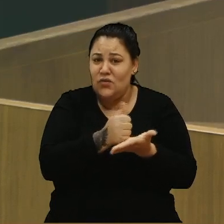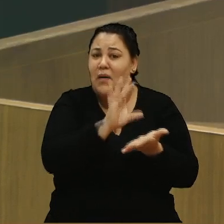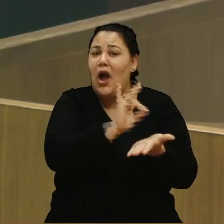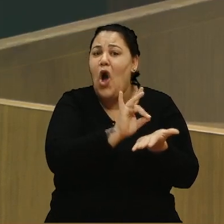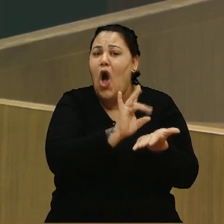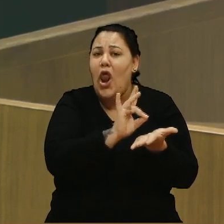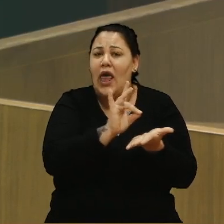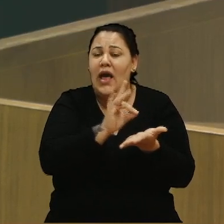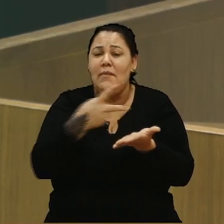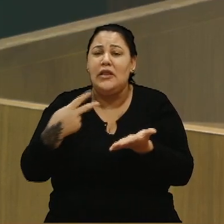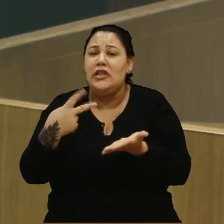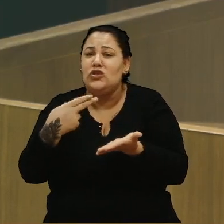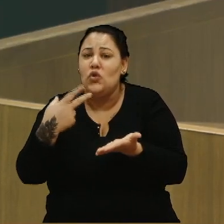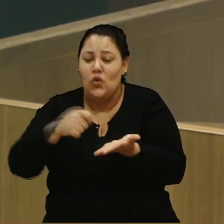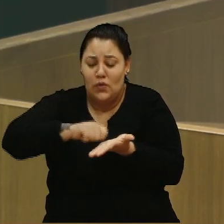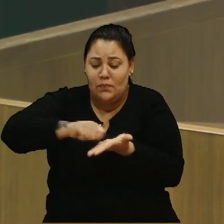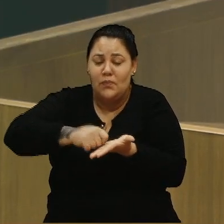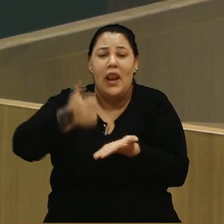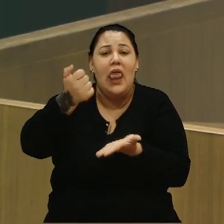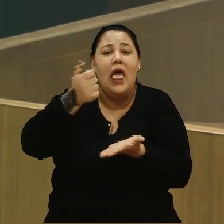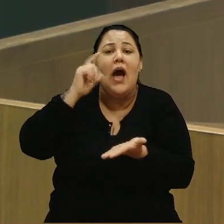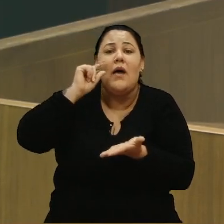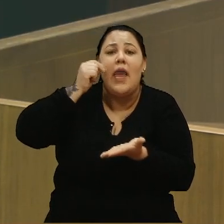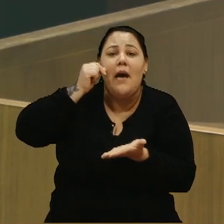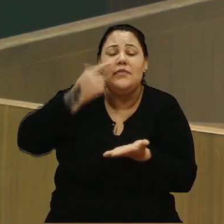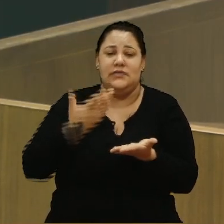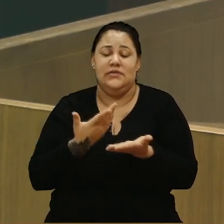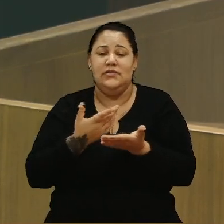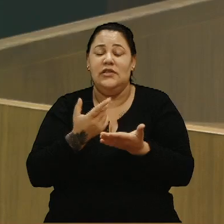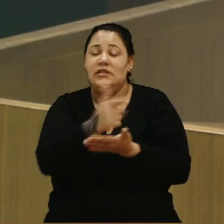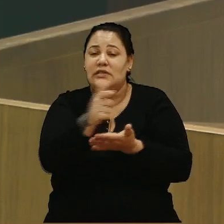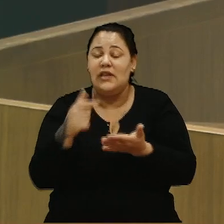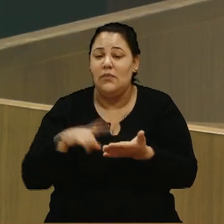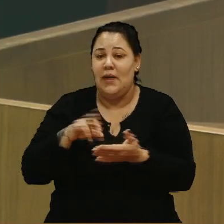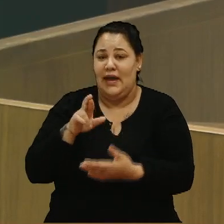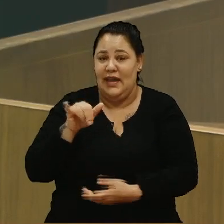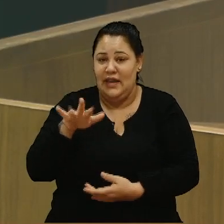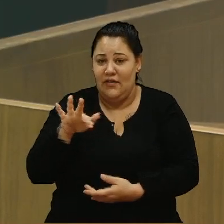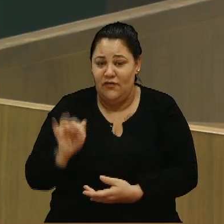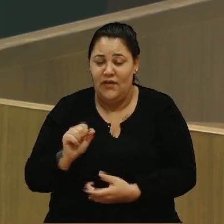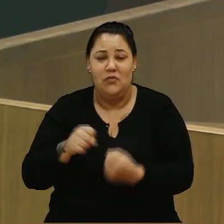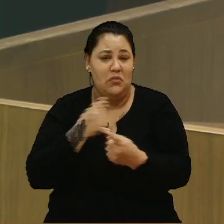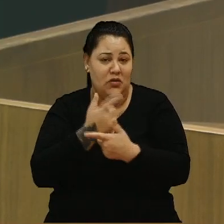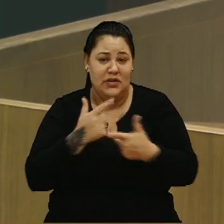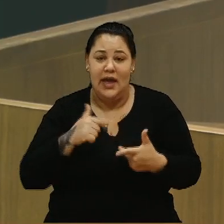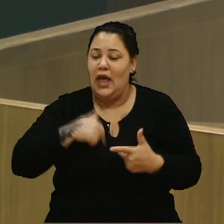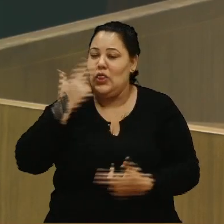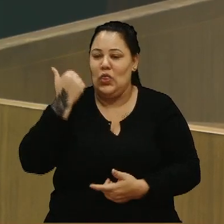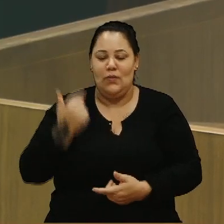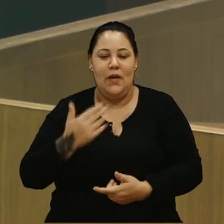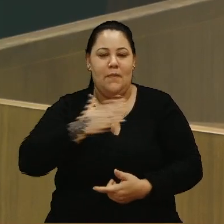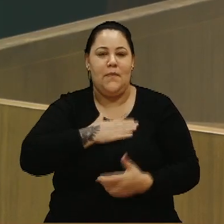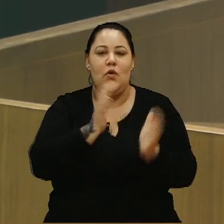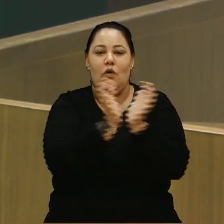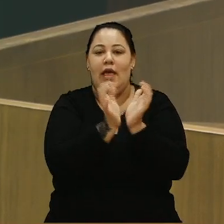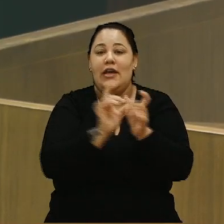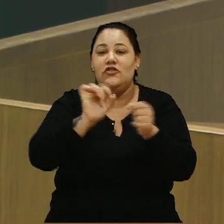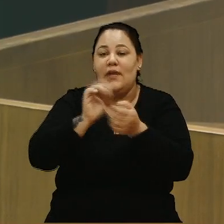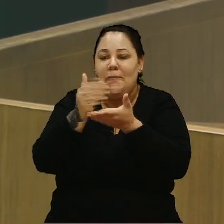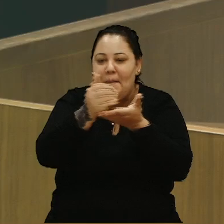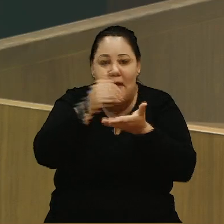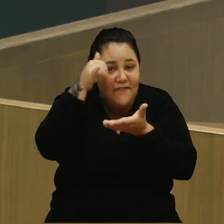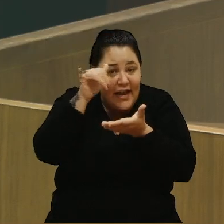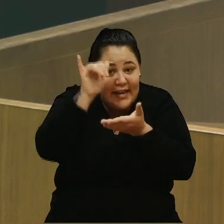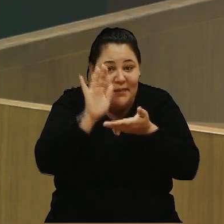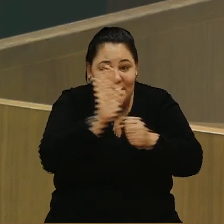borracha. Quando tem festa junina, rifa ou outra ação qualquer na escola, é comum eu e meus colegas professores fazermos vaquinha, contribuindo